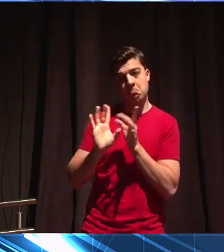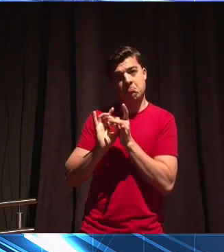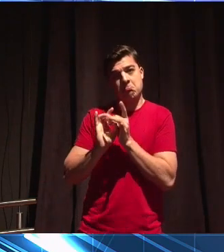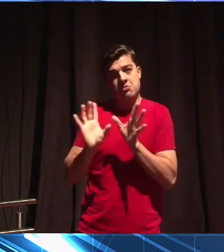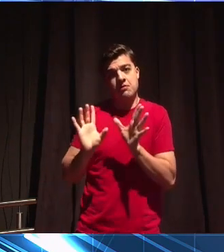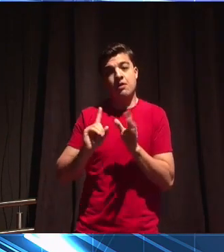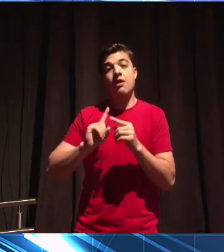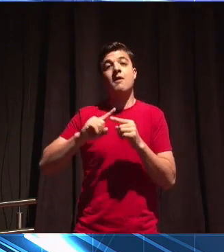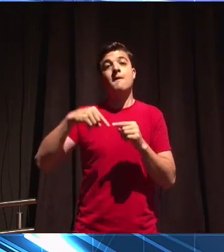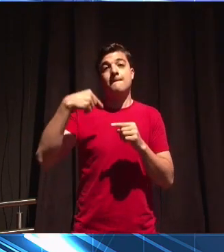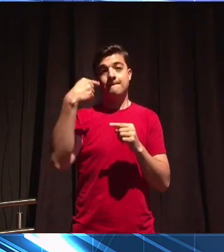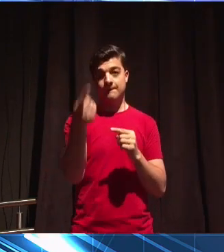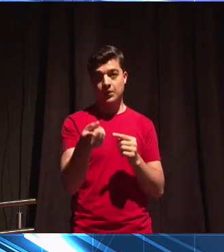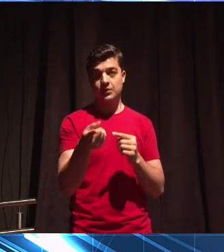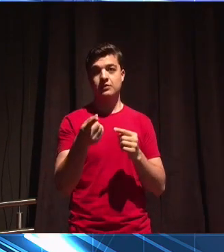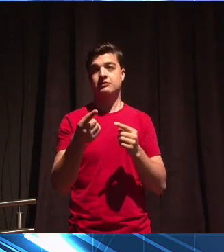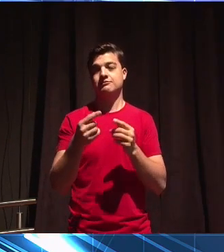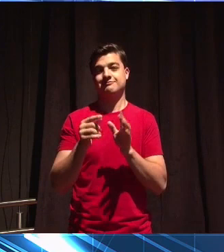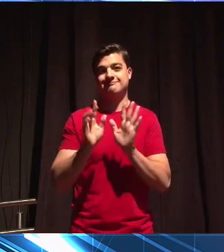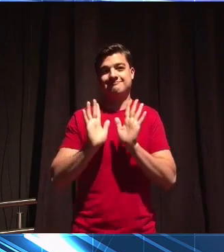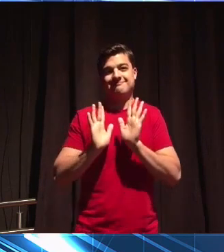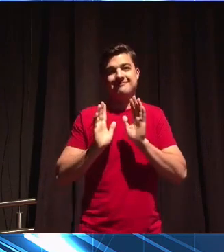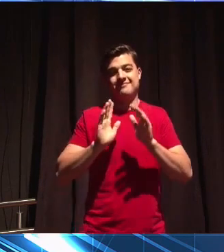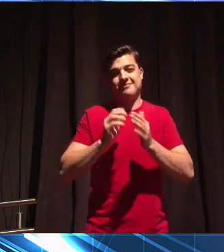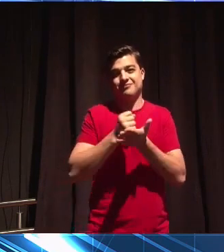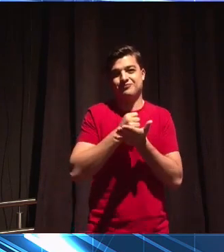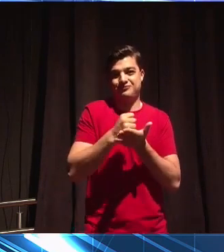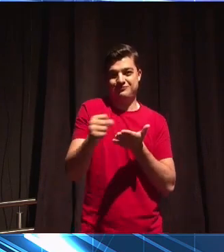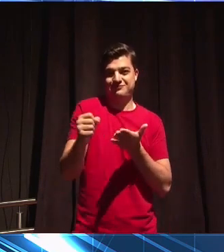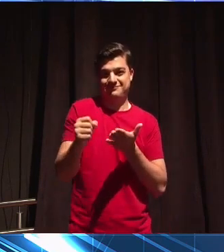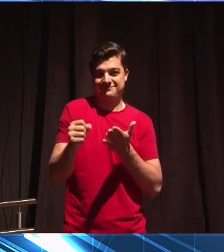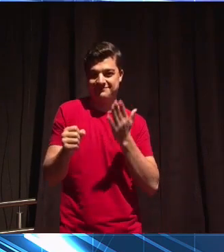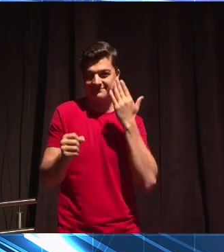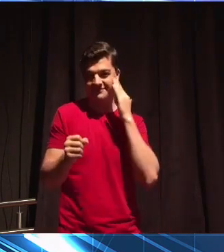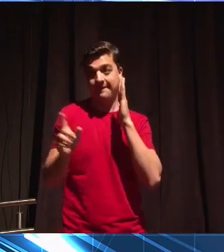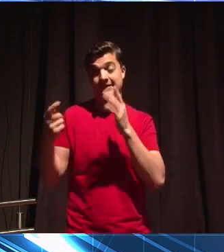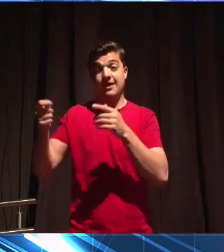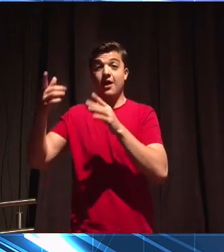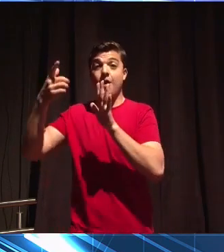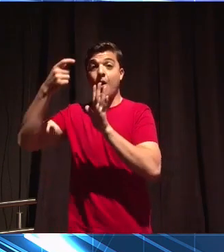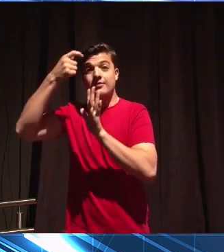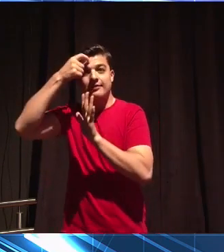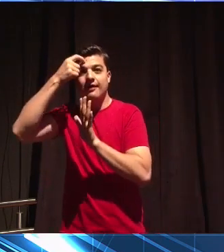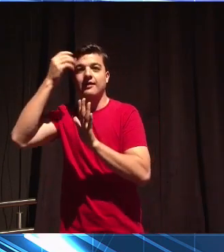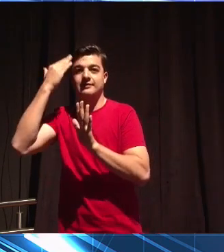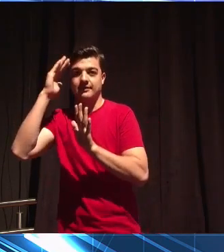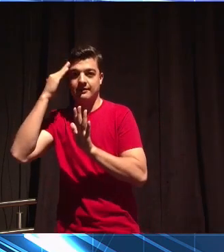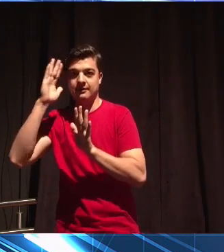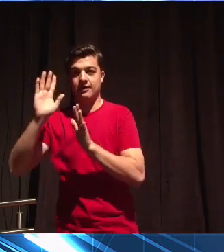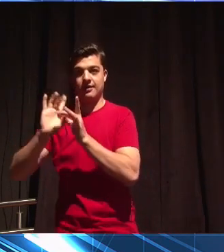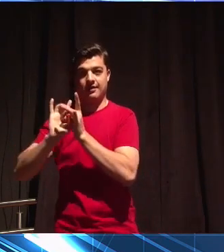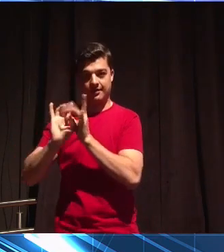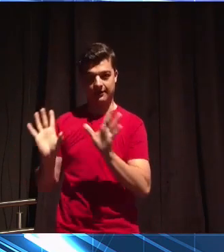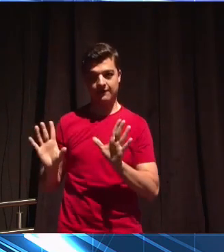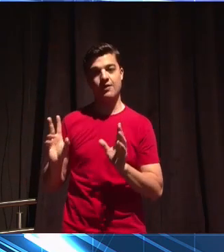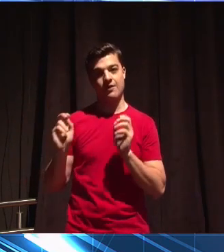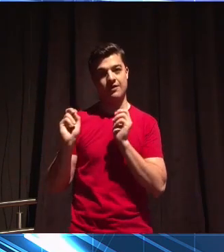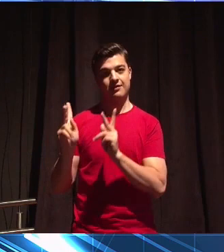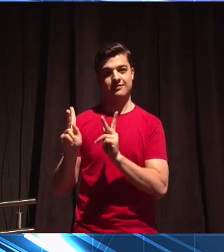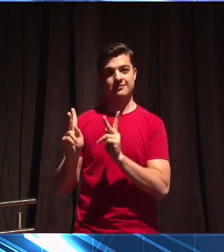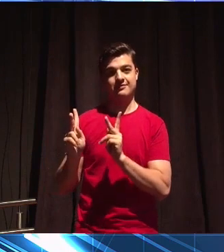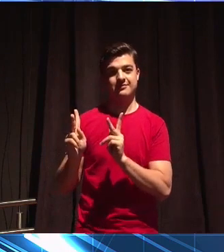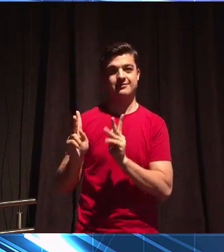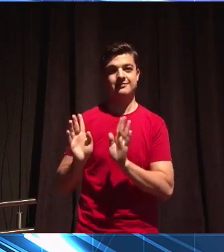leva numa palestra esse tipo de conhecimento. E aí, vou tirando o chapéu de vocês, de profissionais, colocando de usuários. Vocês podem fazer tudo o que vocês quiserem, mas vocês têm que saber o que